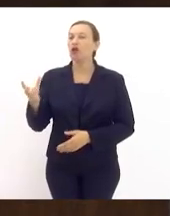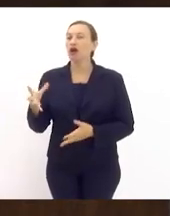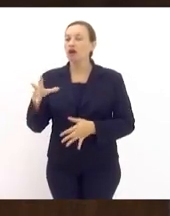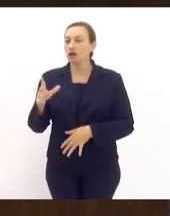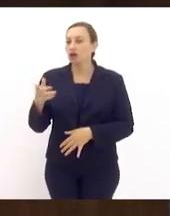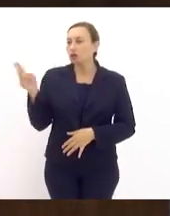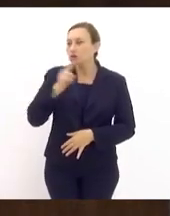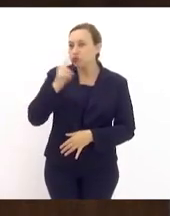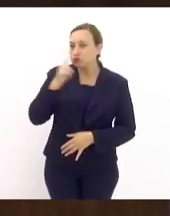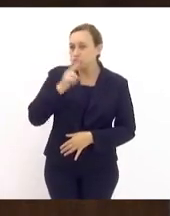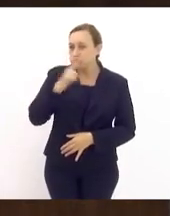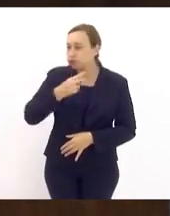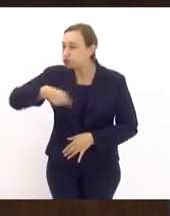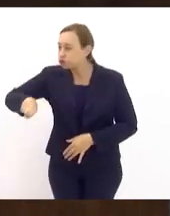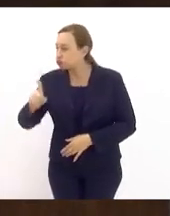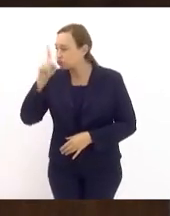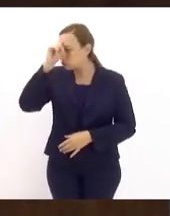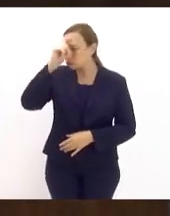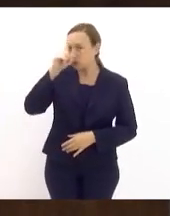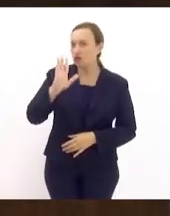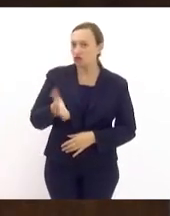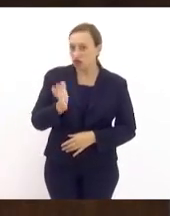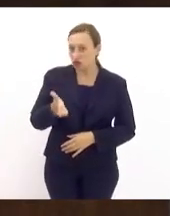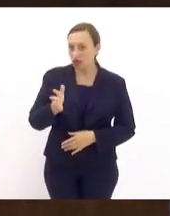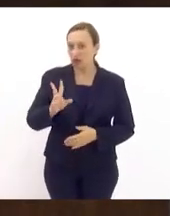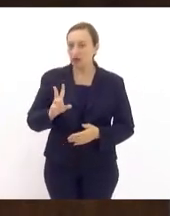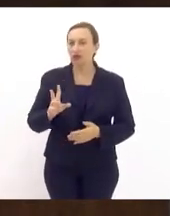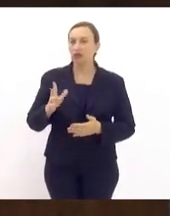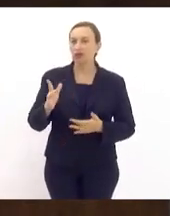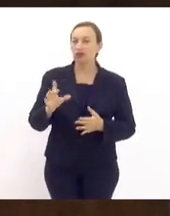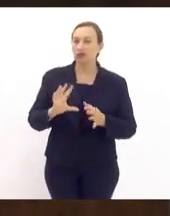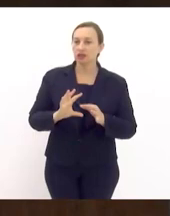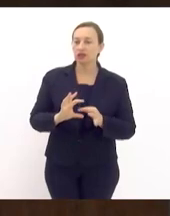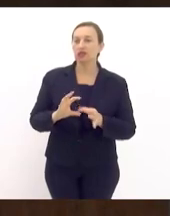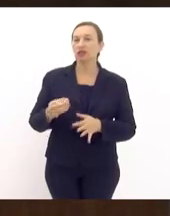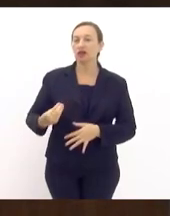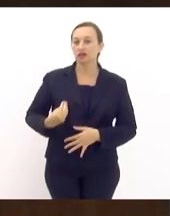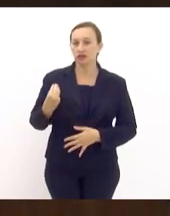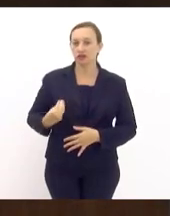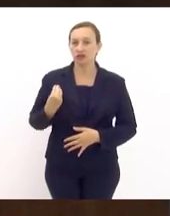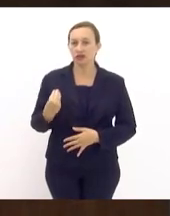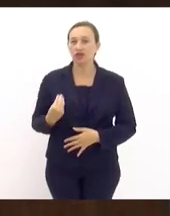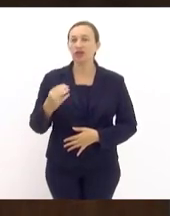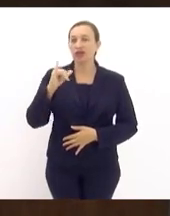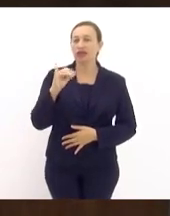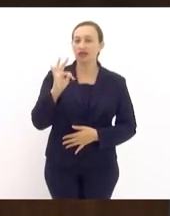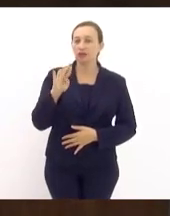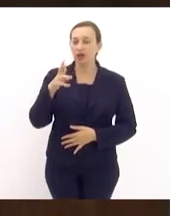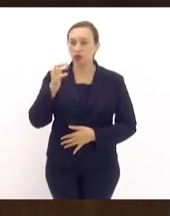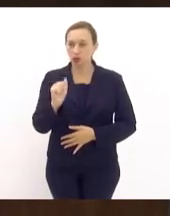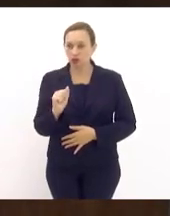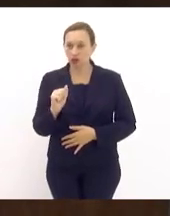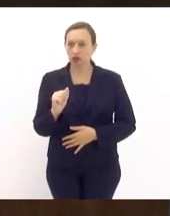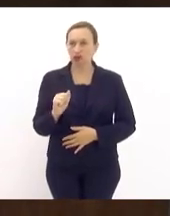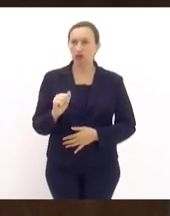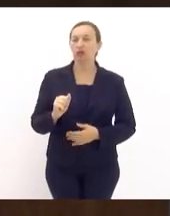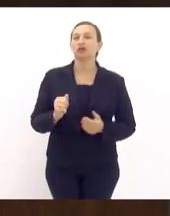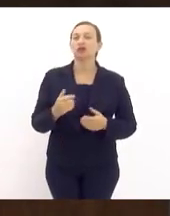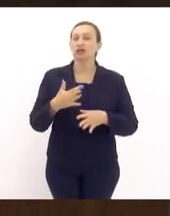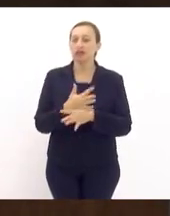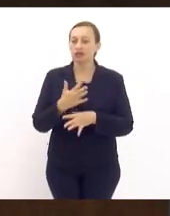onde recebeu atendimento médico, já recebeu alta. Queria falar isso porque Itaperuna é a maior cidade da região noroeste. E